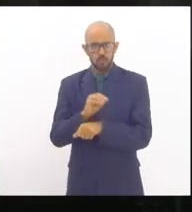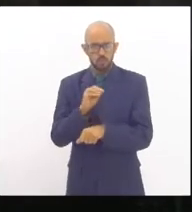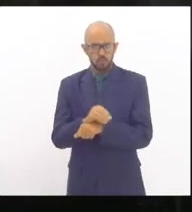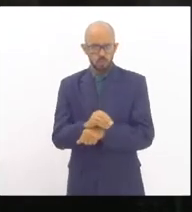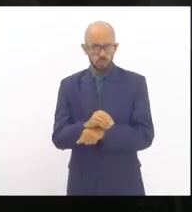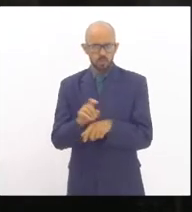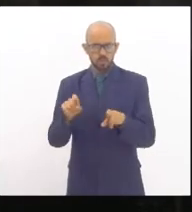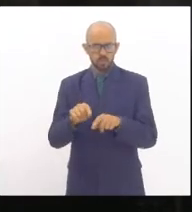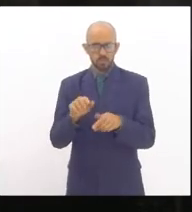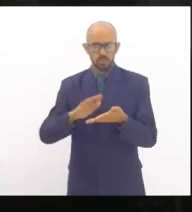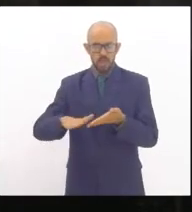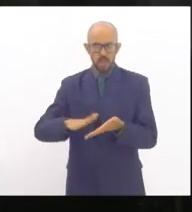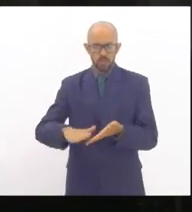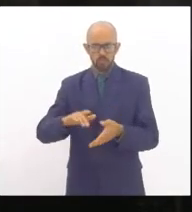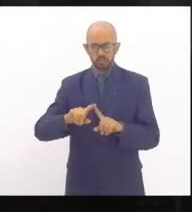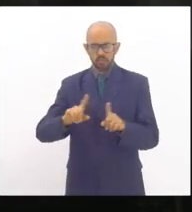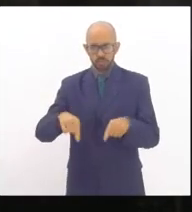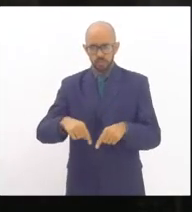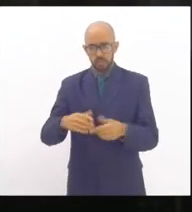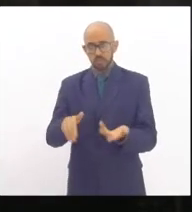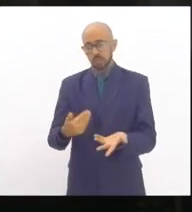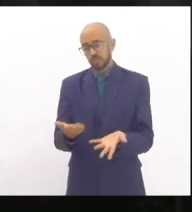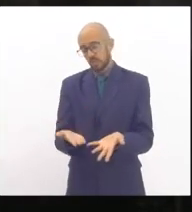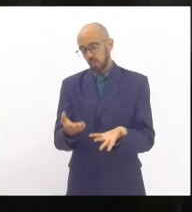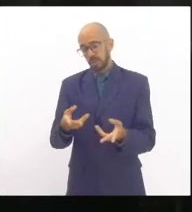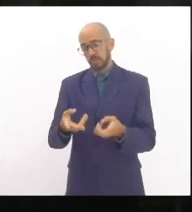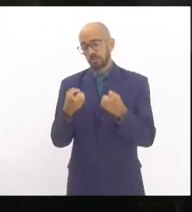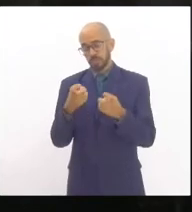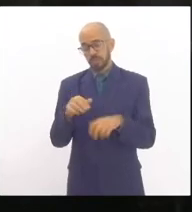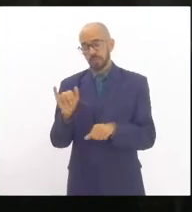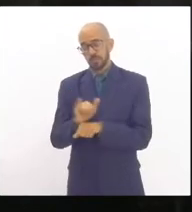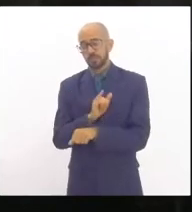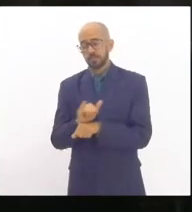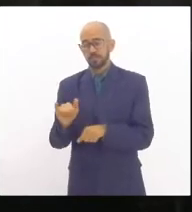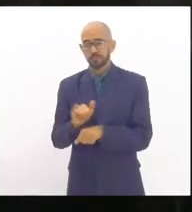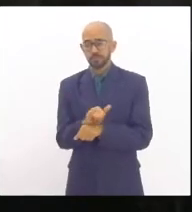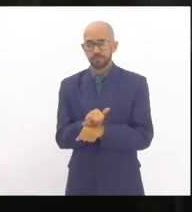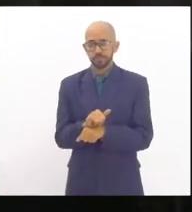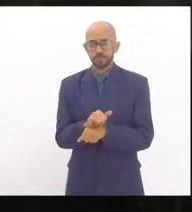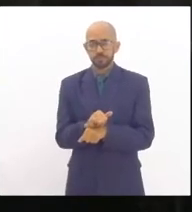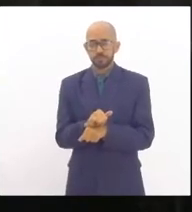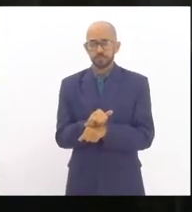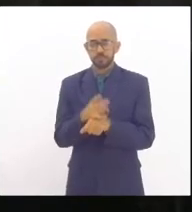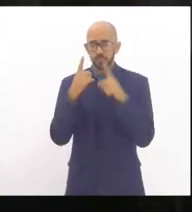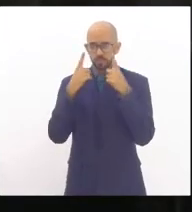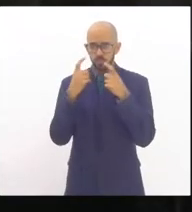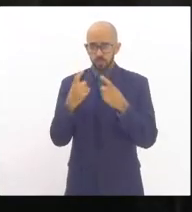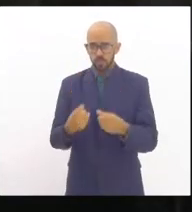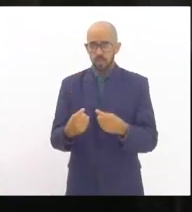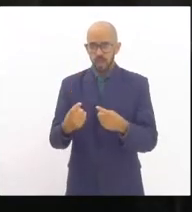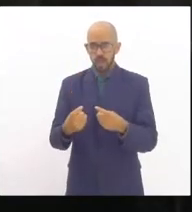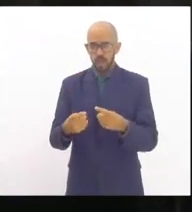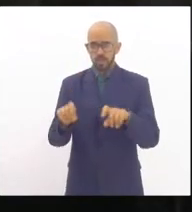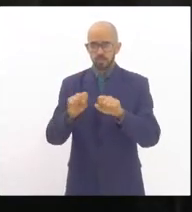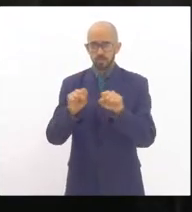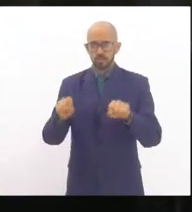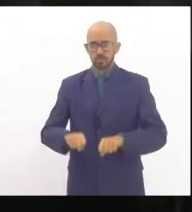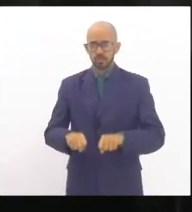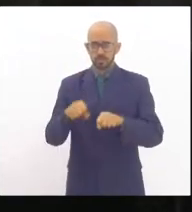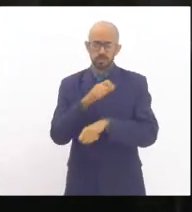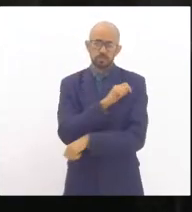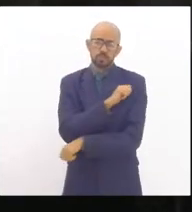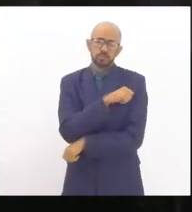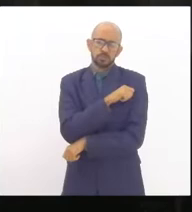gasto de pessoal então que a gente vê é um artifício para violar o regime de recuperação